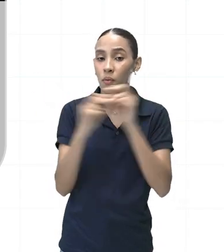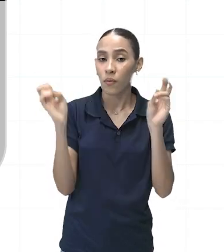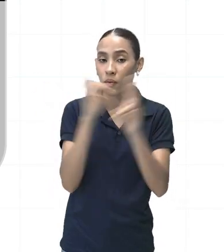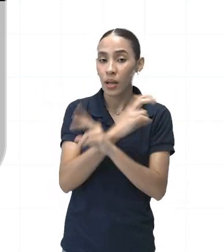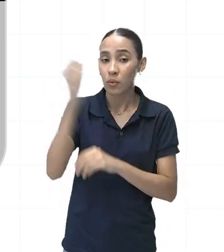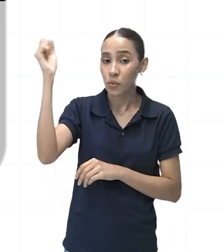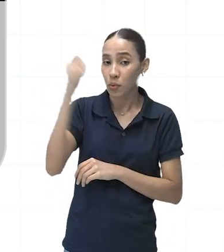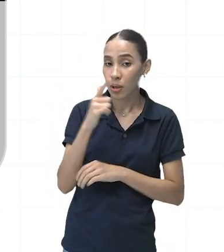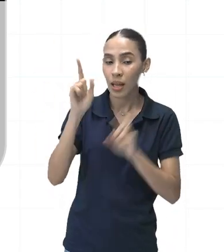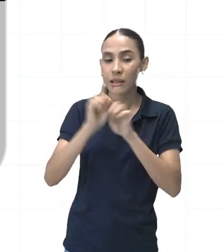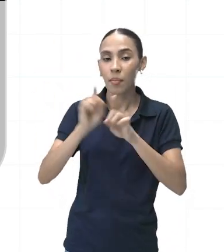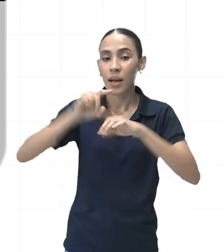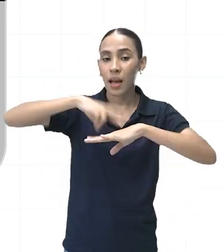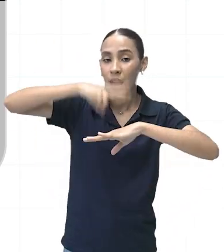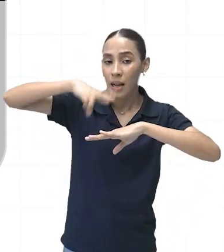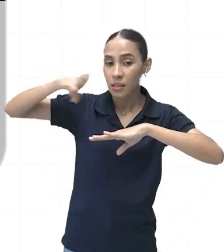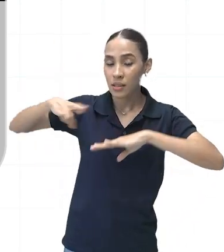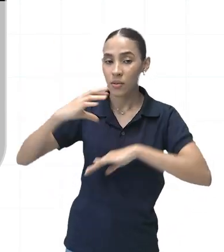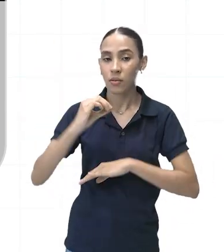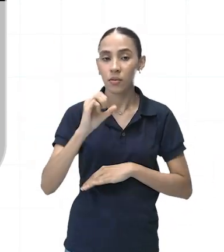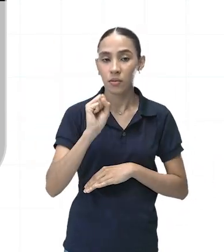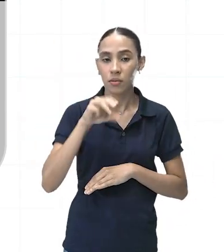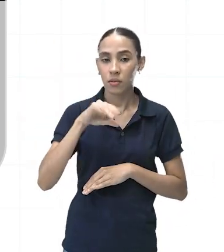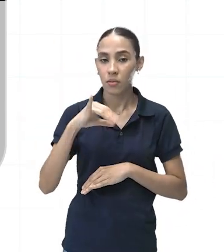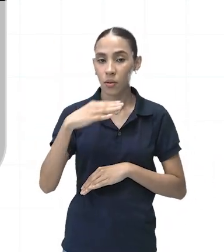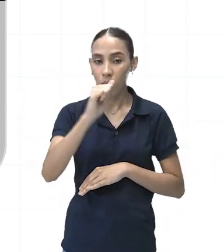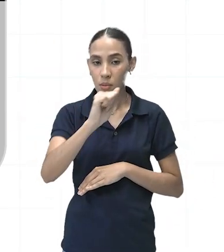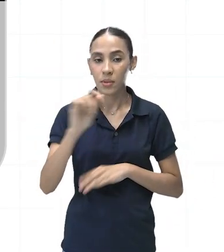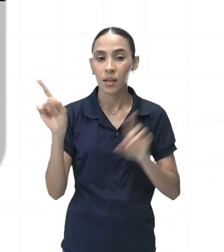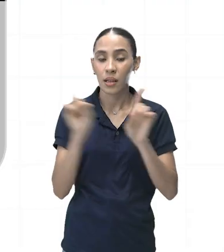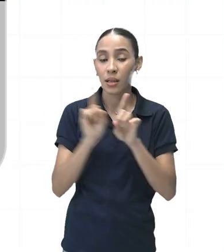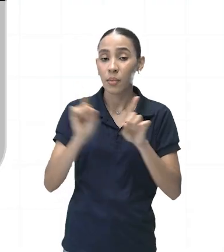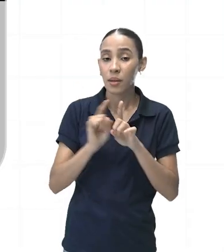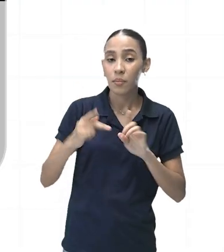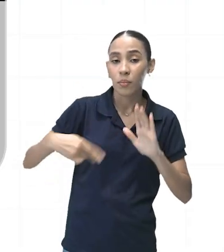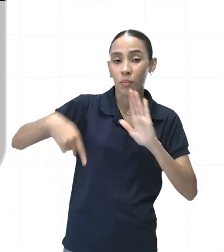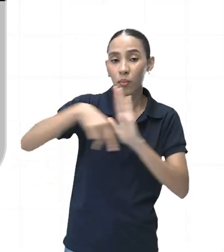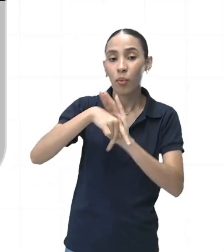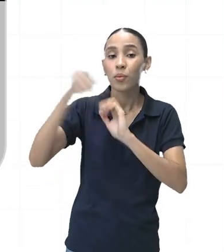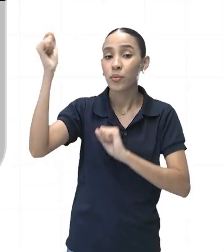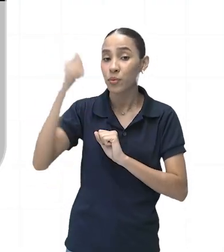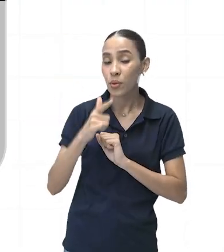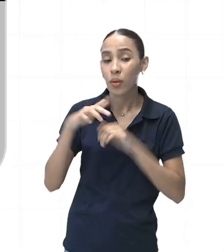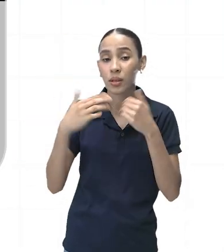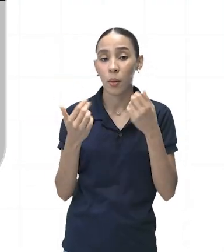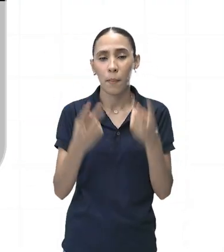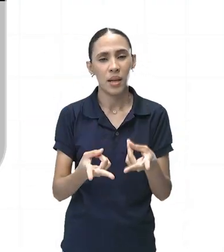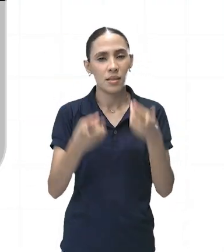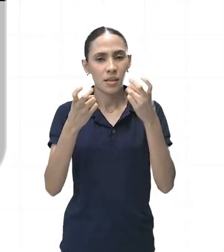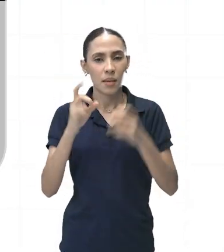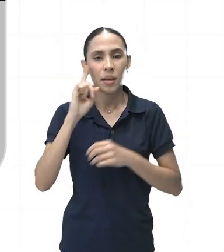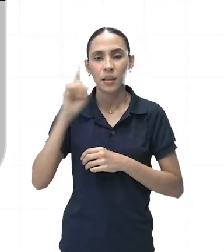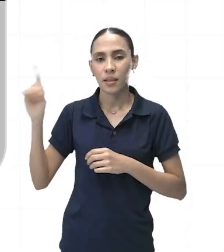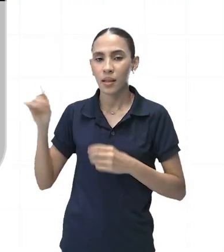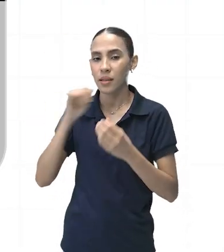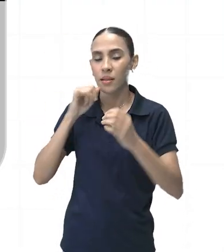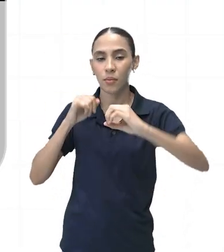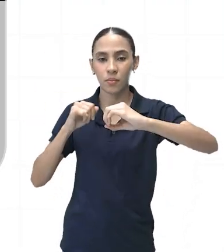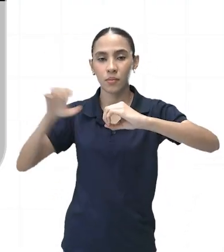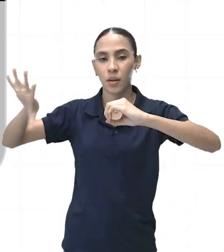solares e a radiação cósmica, bem como a radiação proveniente do Sol. Vocês estão conseguindo